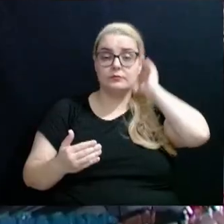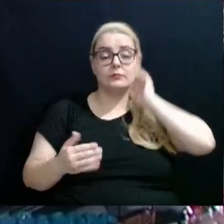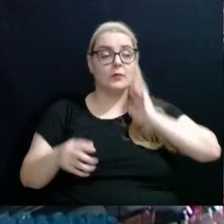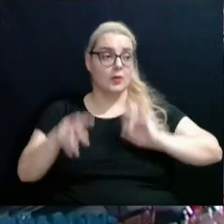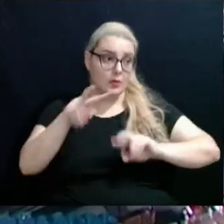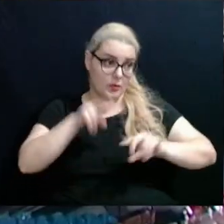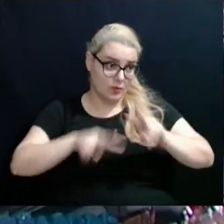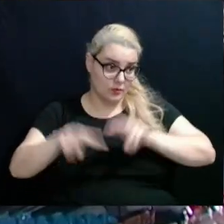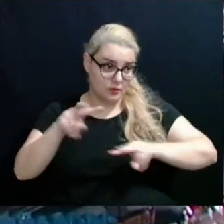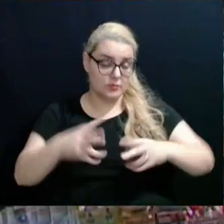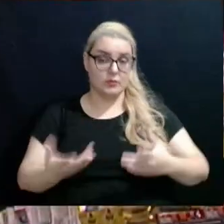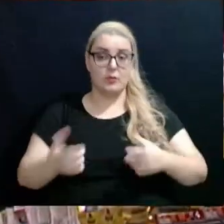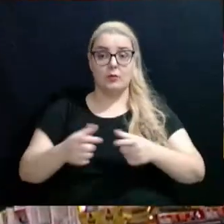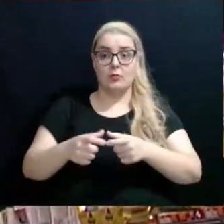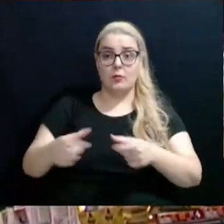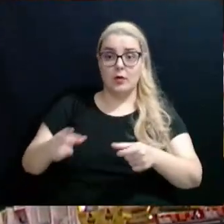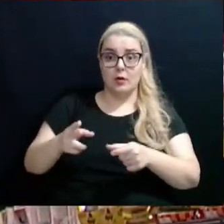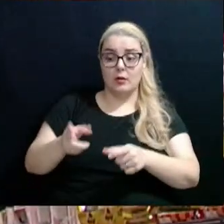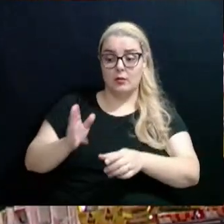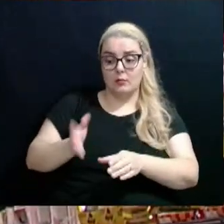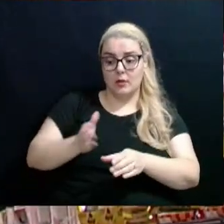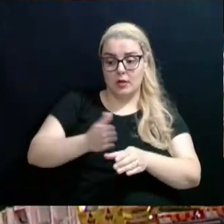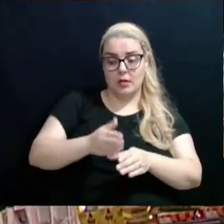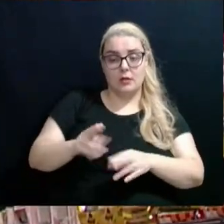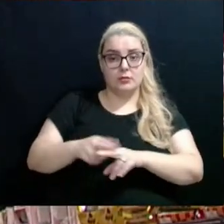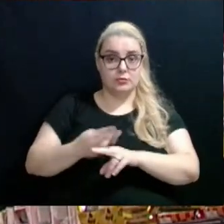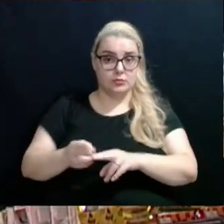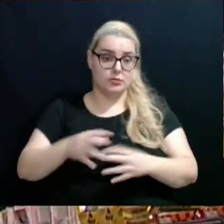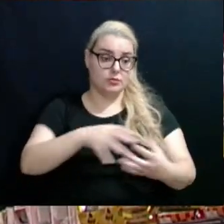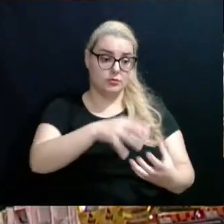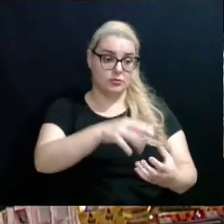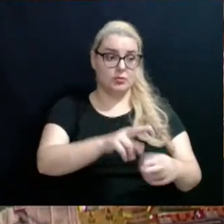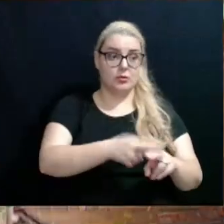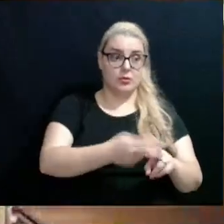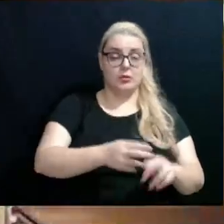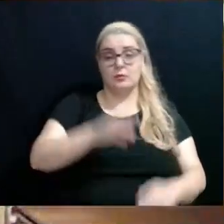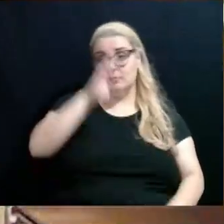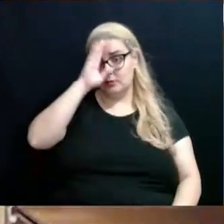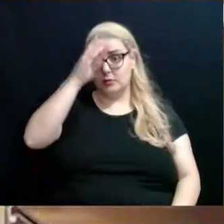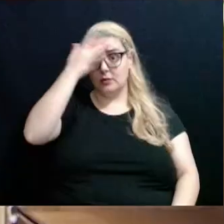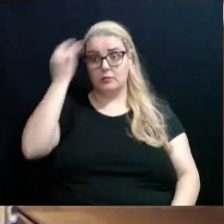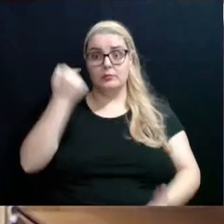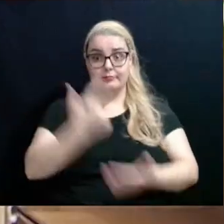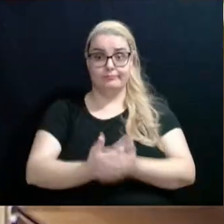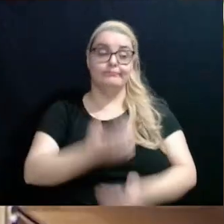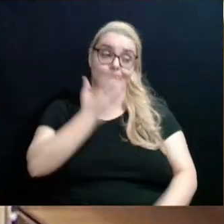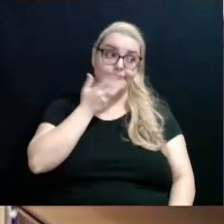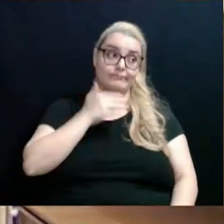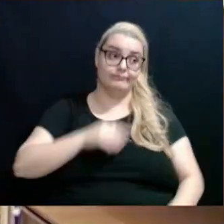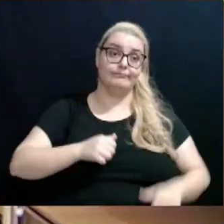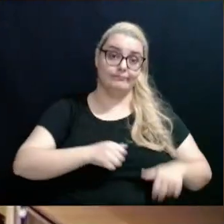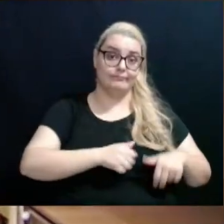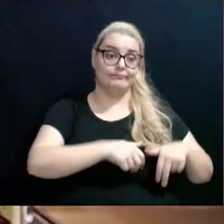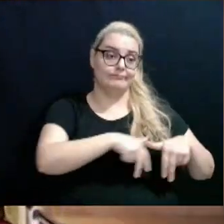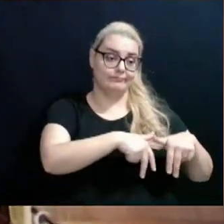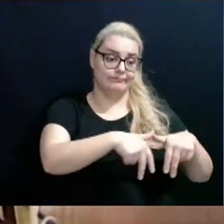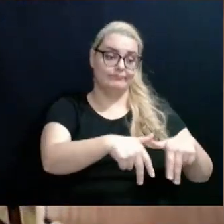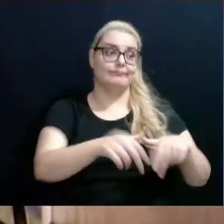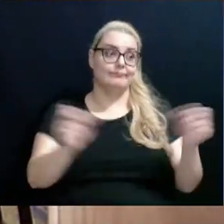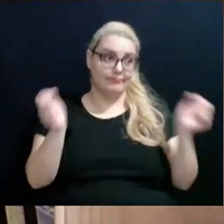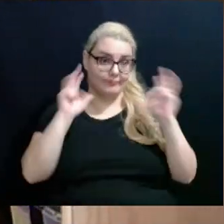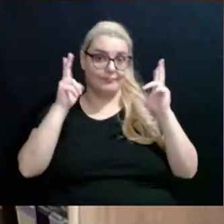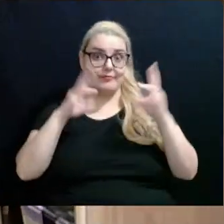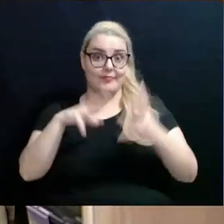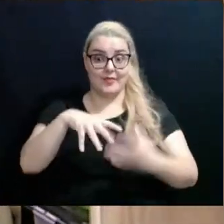Uma barra e também os ovos, principalmente quando os consumidores vão com crianças, né? Acaba chamando mais atenção aquela